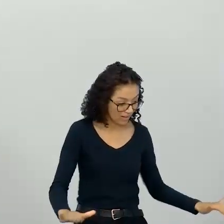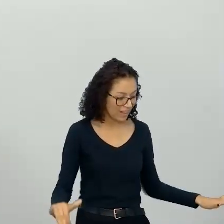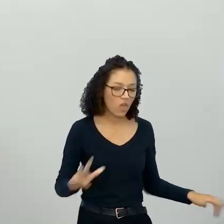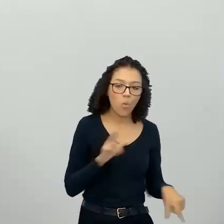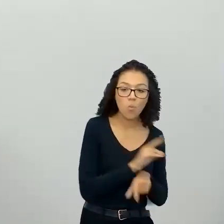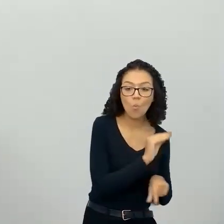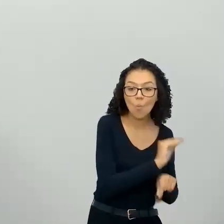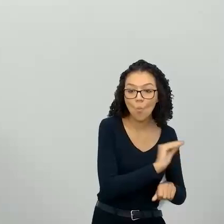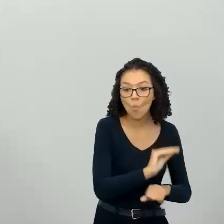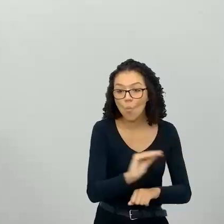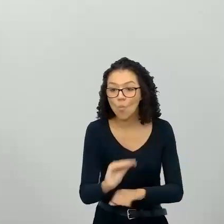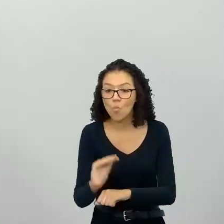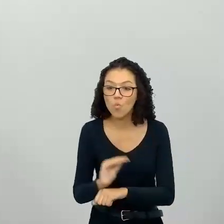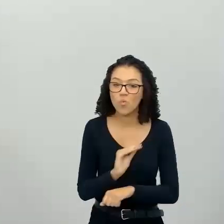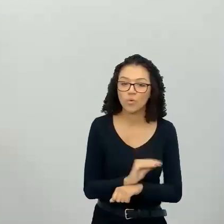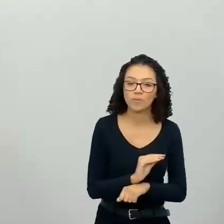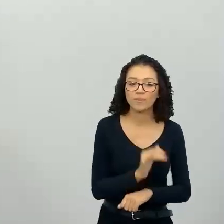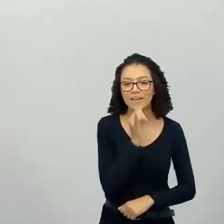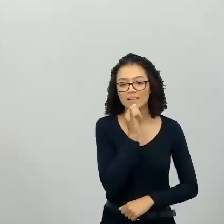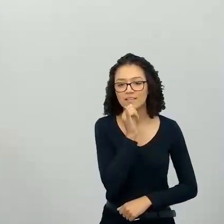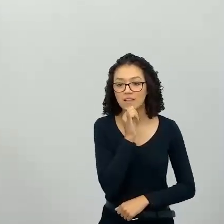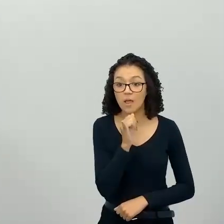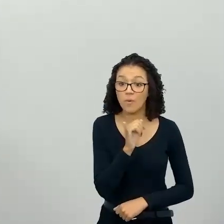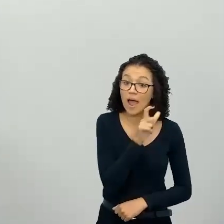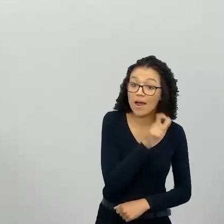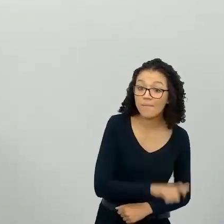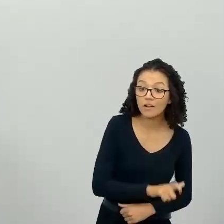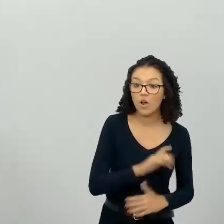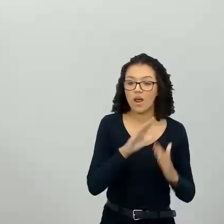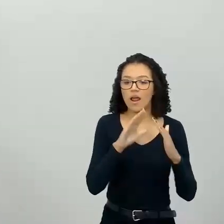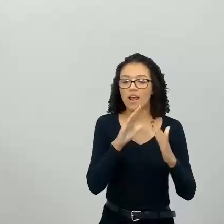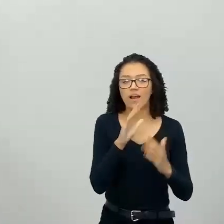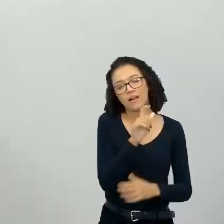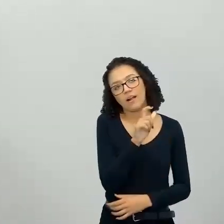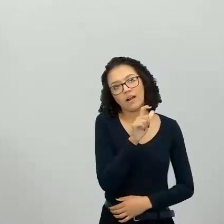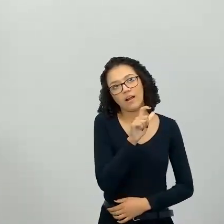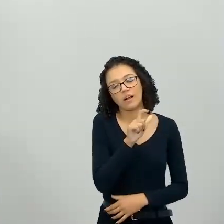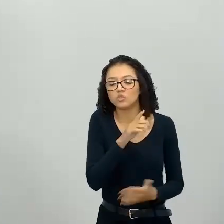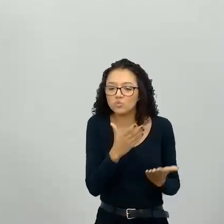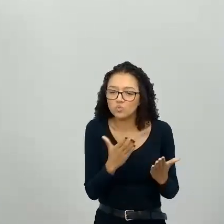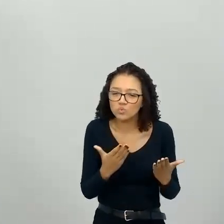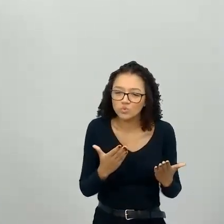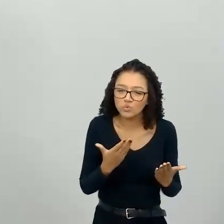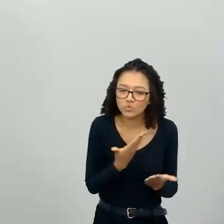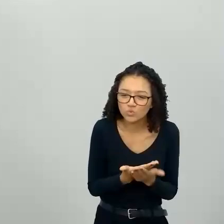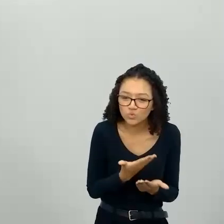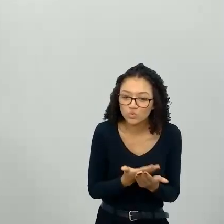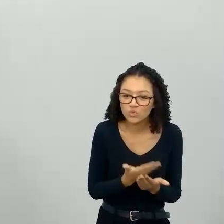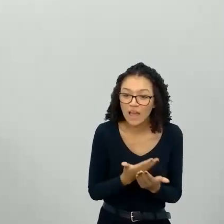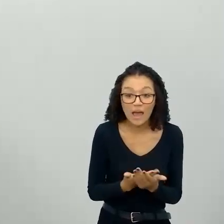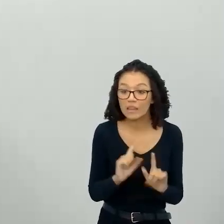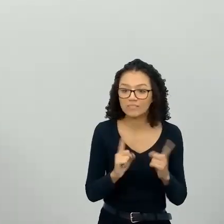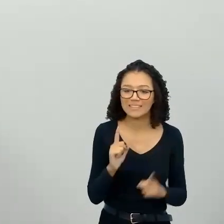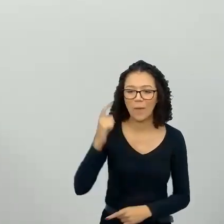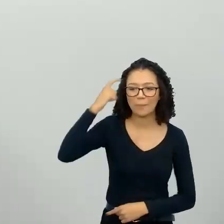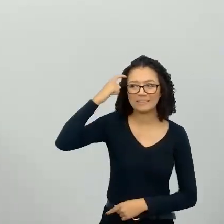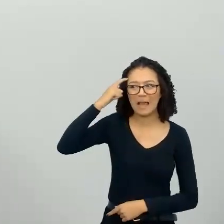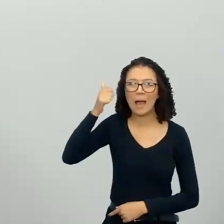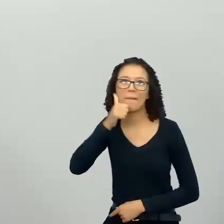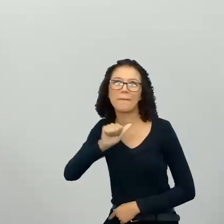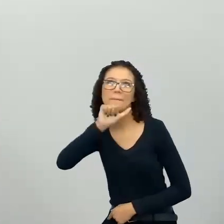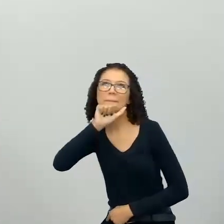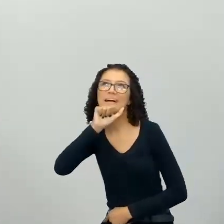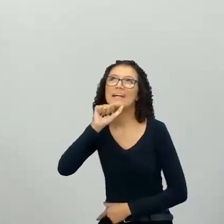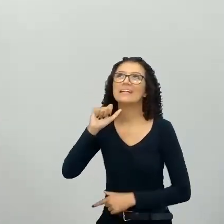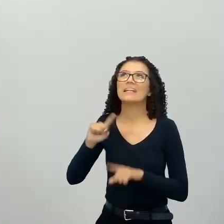naquele período ao estudar, ao brincar, ele está preocupado porque a mãe está grávida e ele vai chegar em casa e